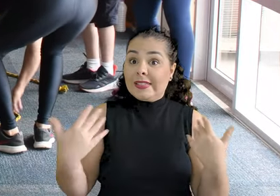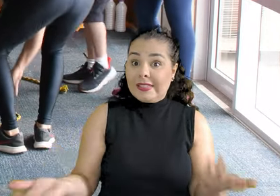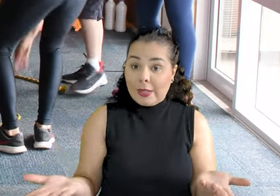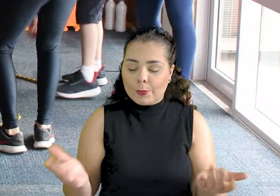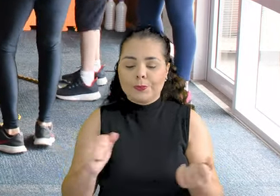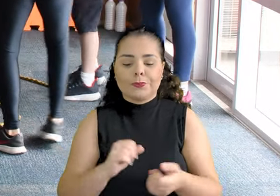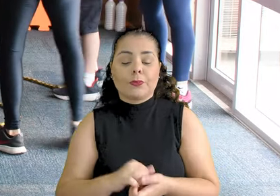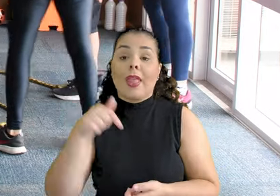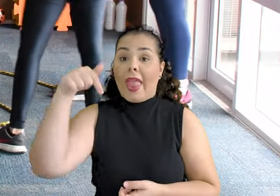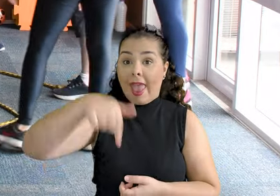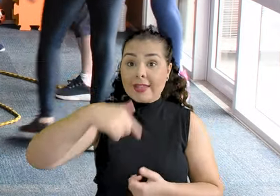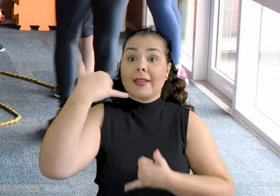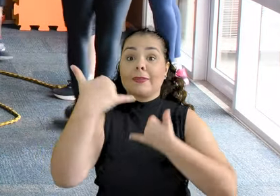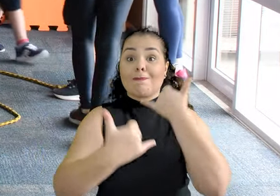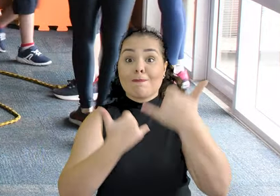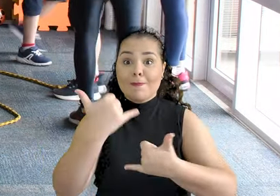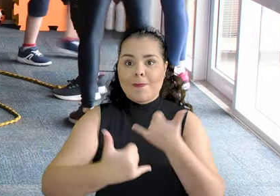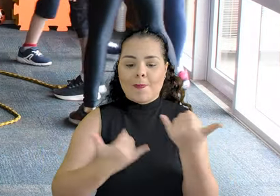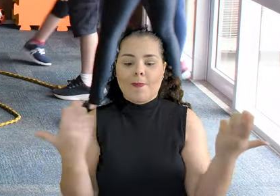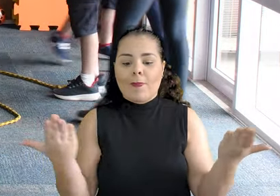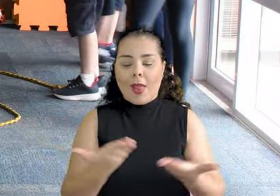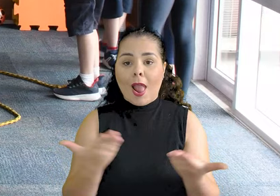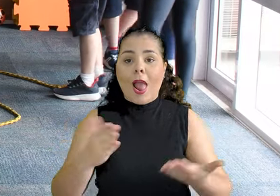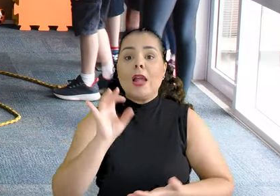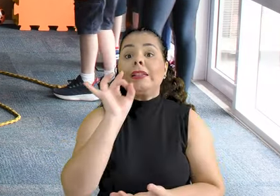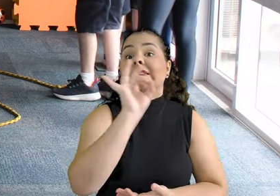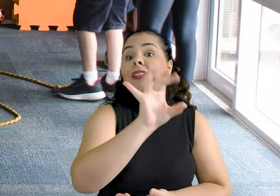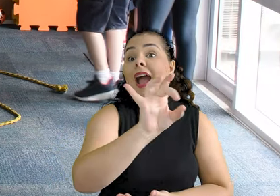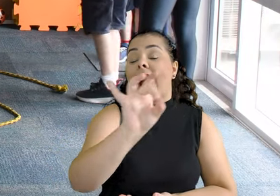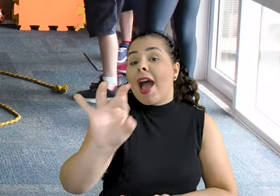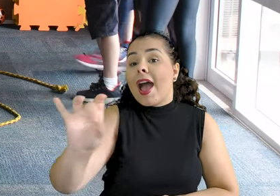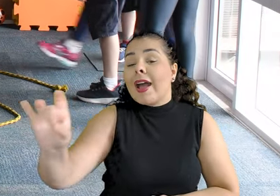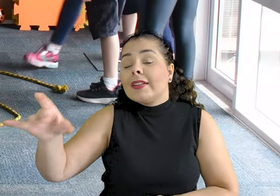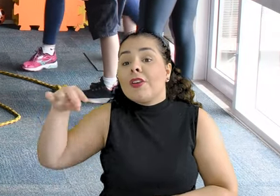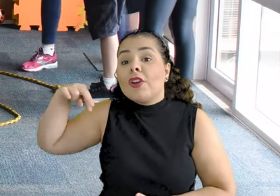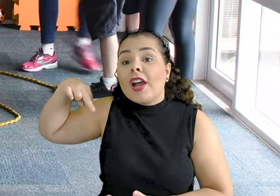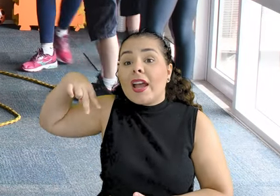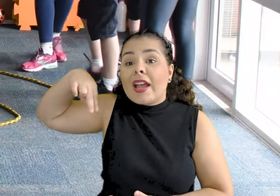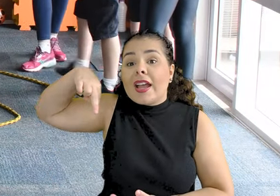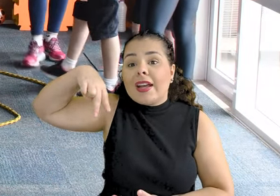Então vamos lá. Nesse caracol, cada um vai andar